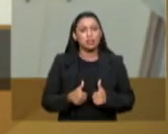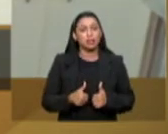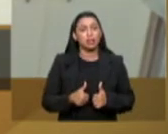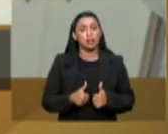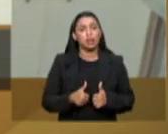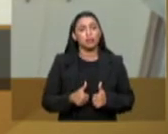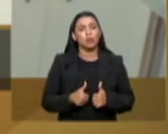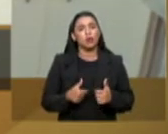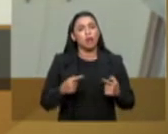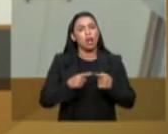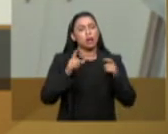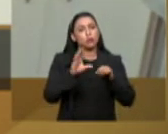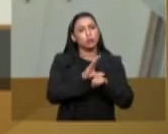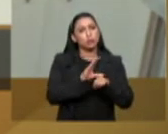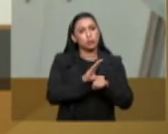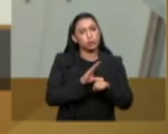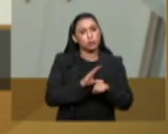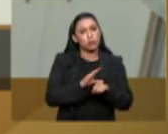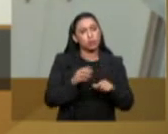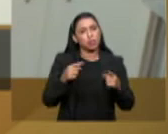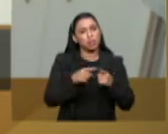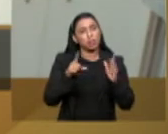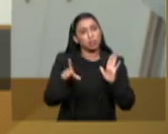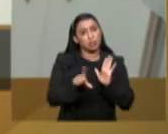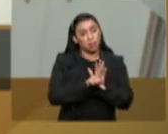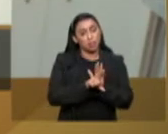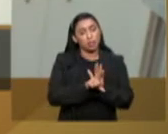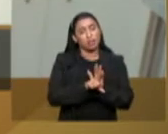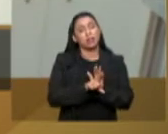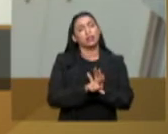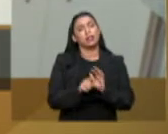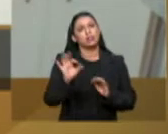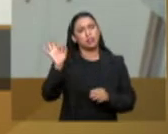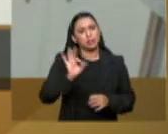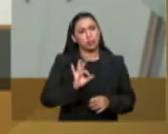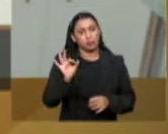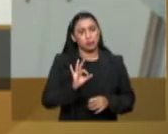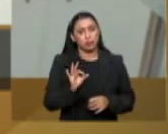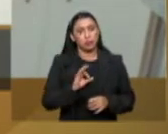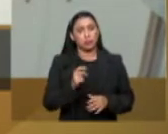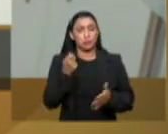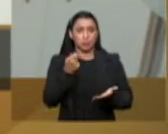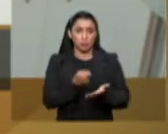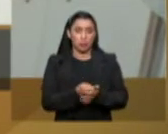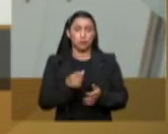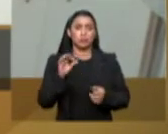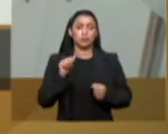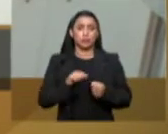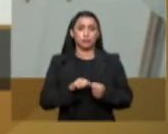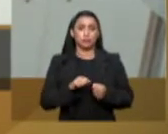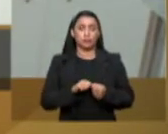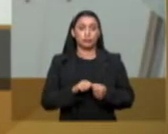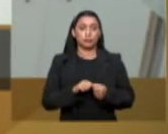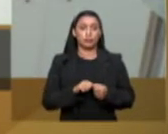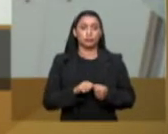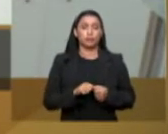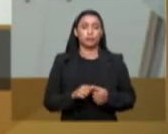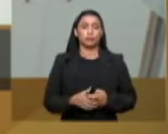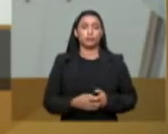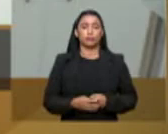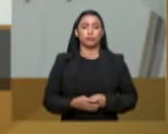a constitucionalidade da disciplina legal do estabelecimento de alíquotas das contribuições devidas pelos conselhos